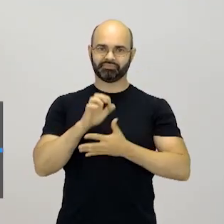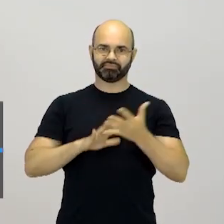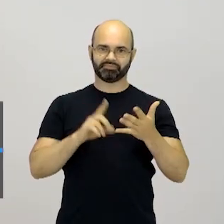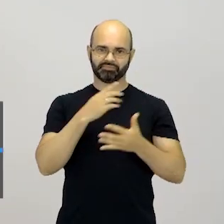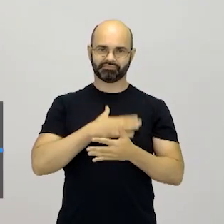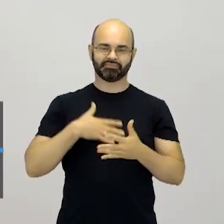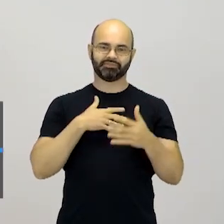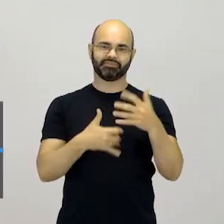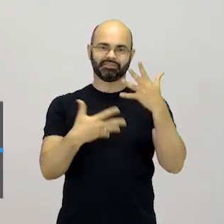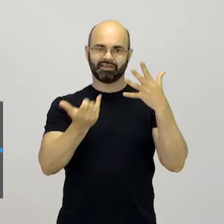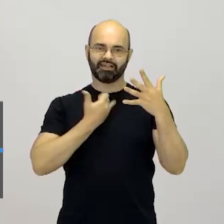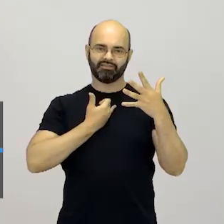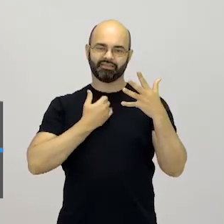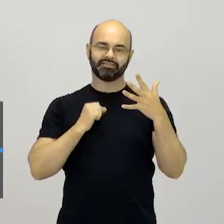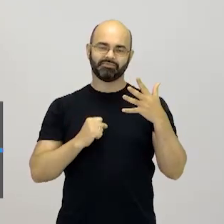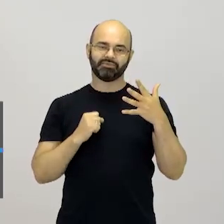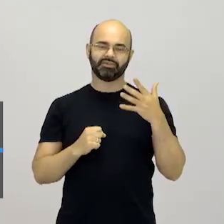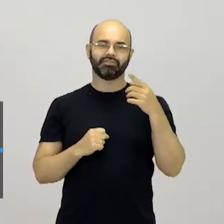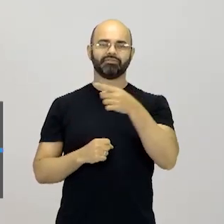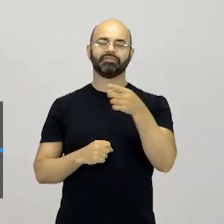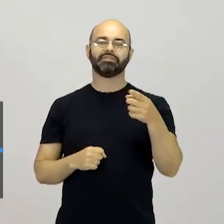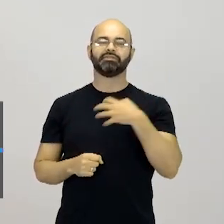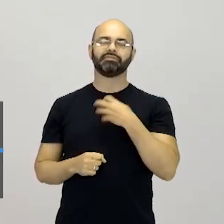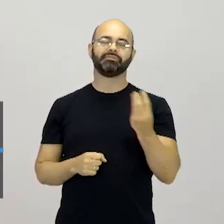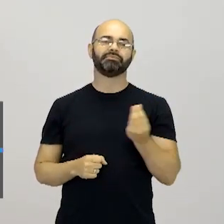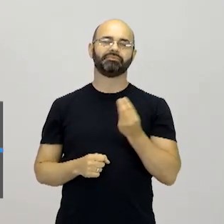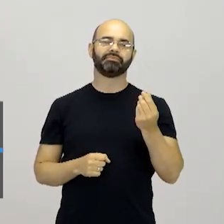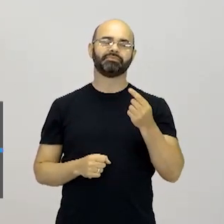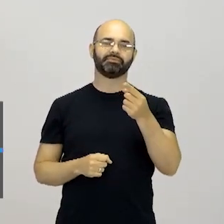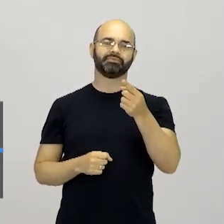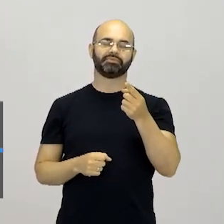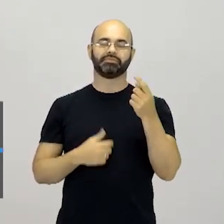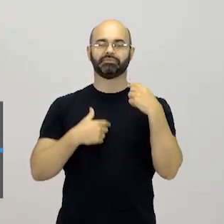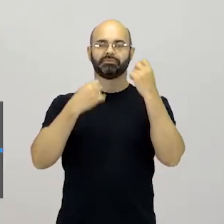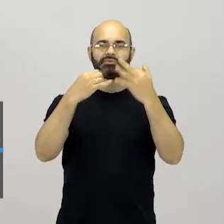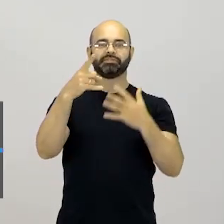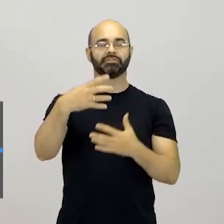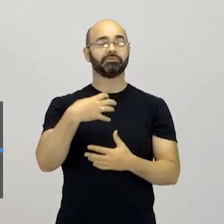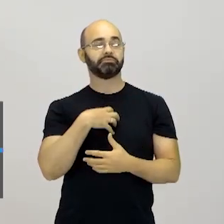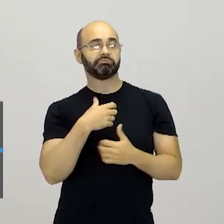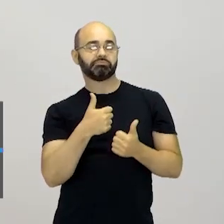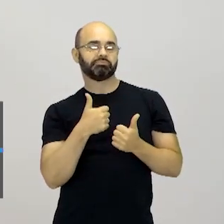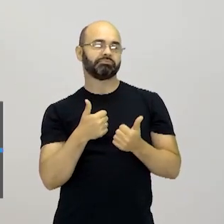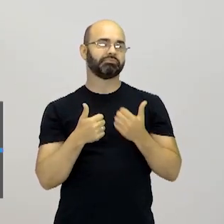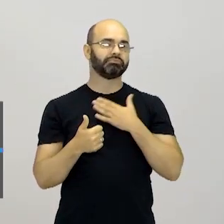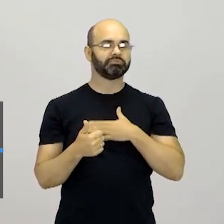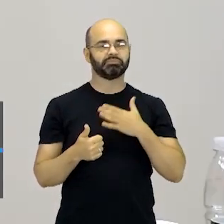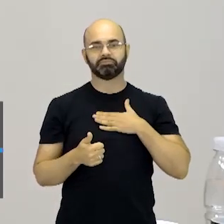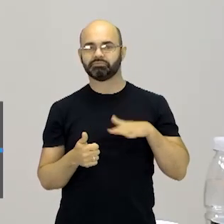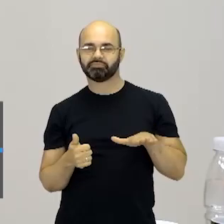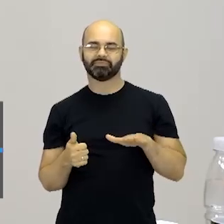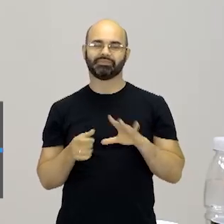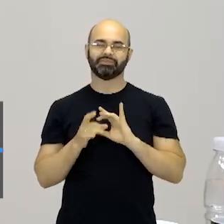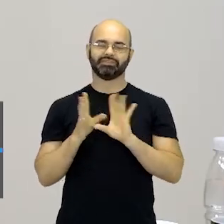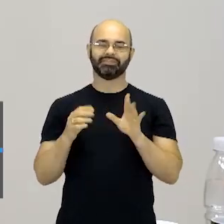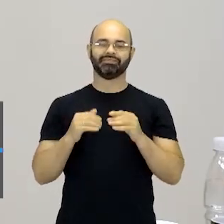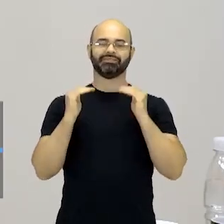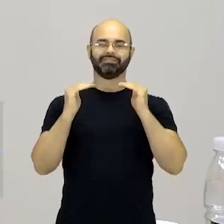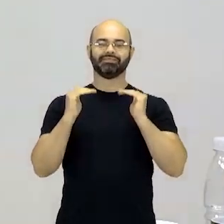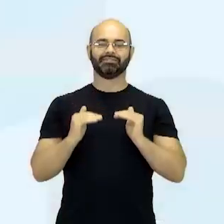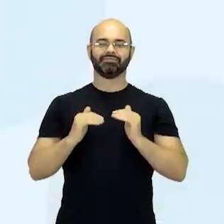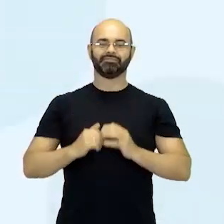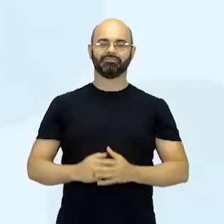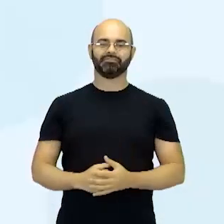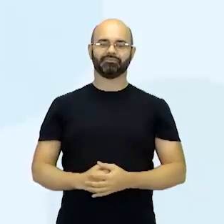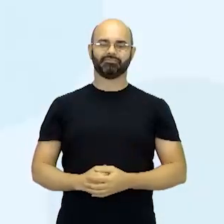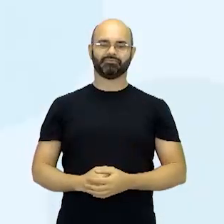porque a gente vai sabendo como que vocês estão recebendo isso daí, tá? Vai mandando que eu vou comentando aqui. Então, a próxima questão